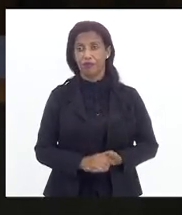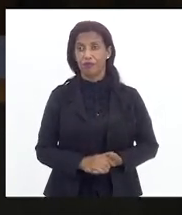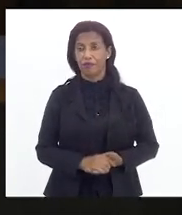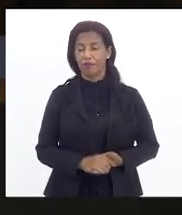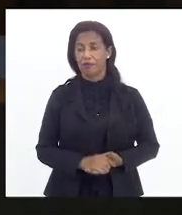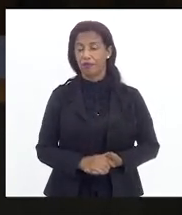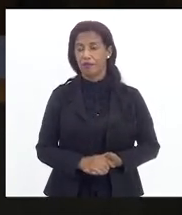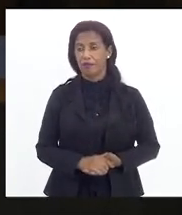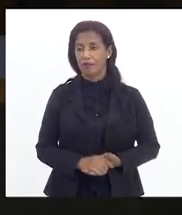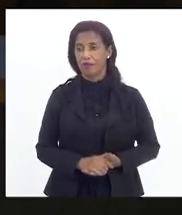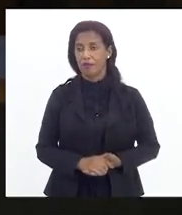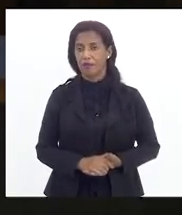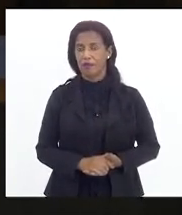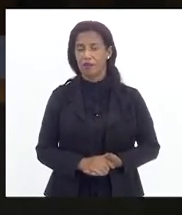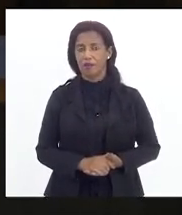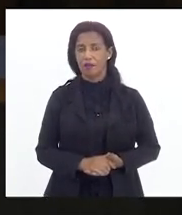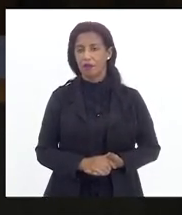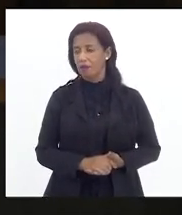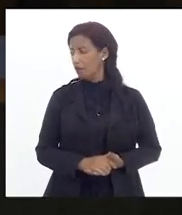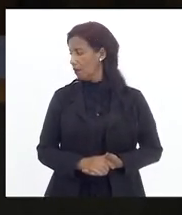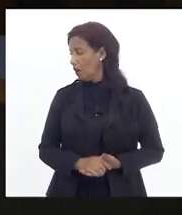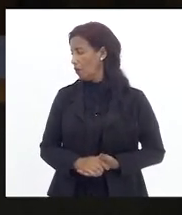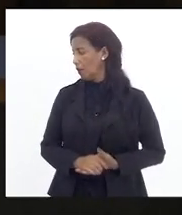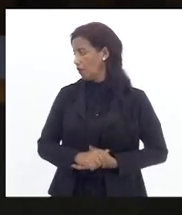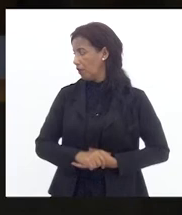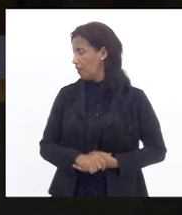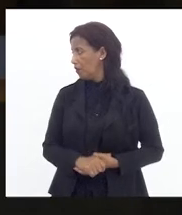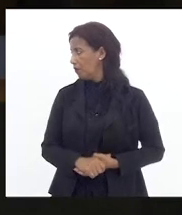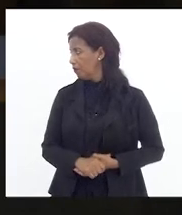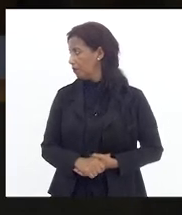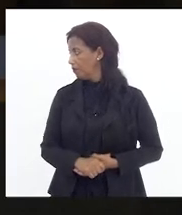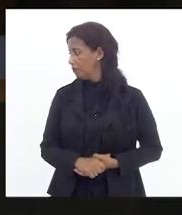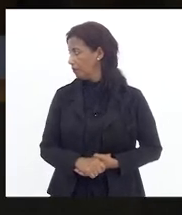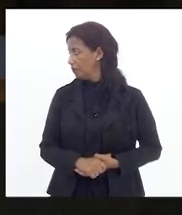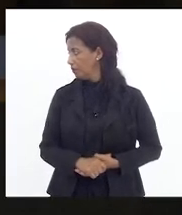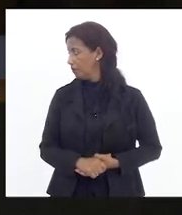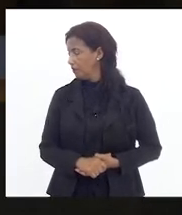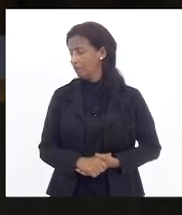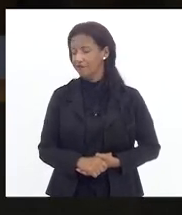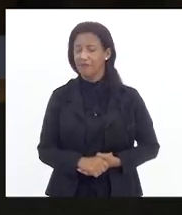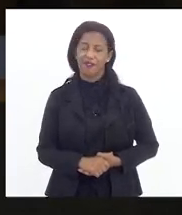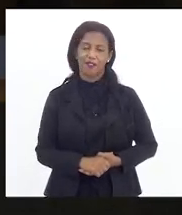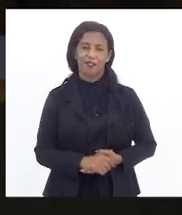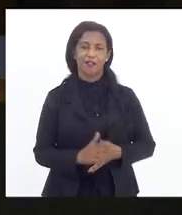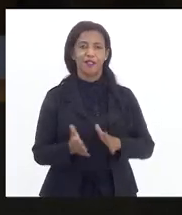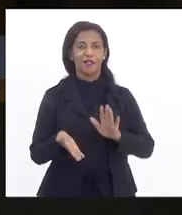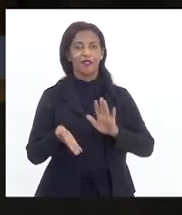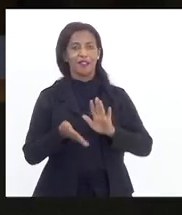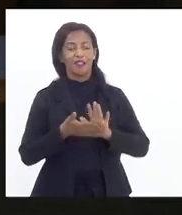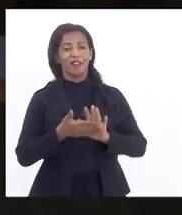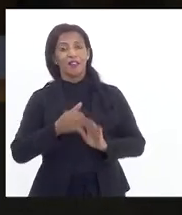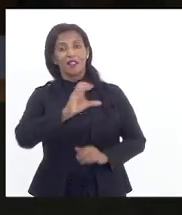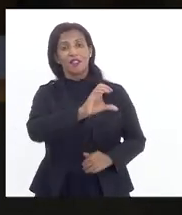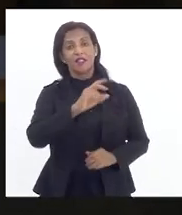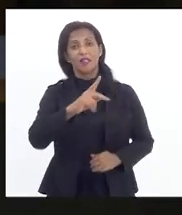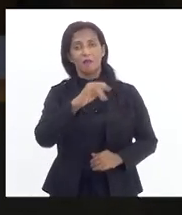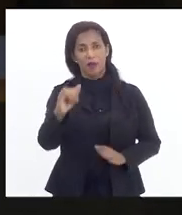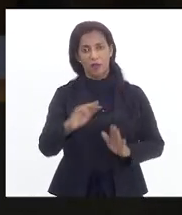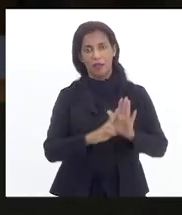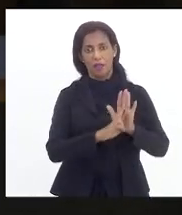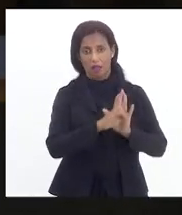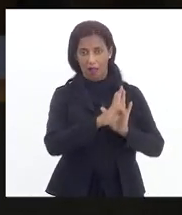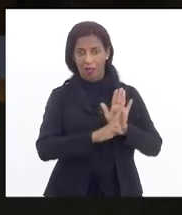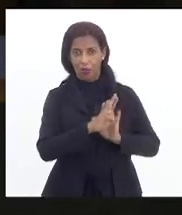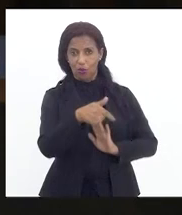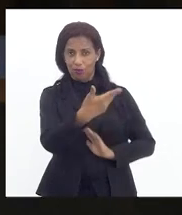gente pediu por duas mas não é seria outro tópico e da própria CPI Deputado Márcio Pacheco é relatório